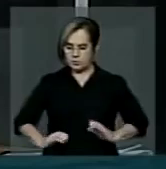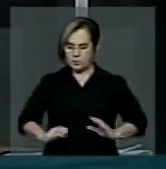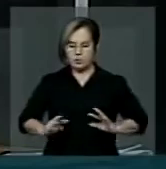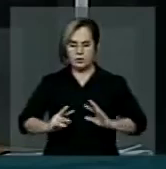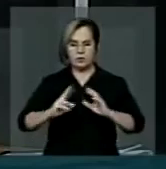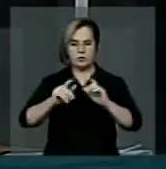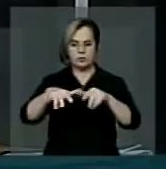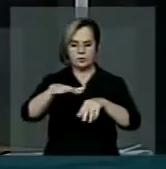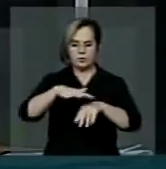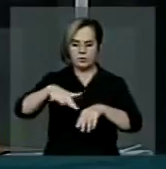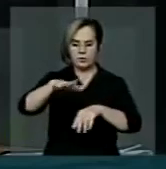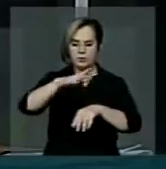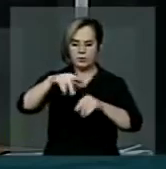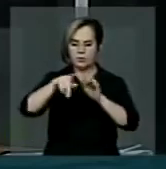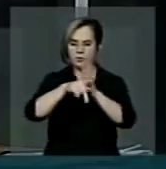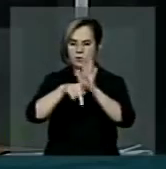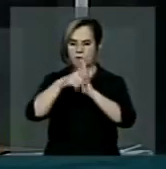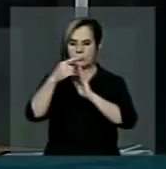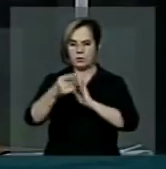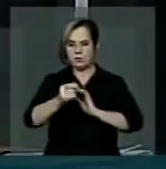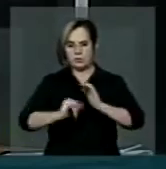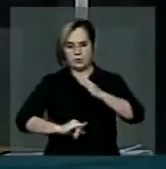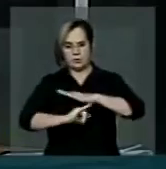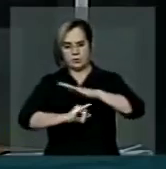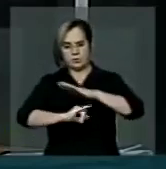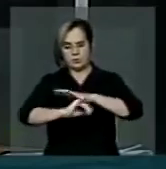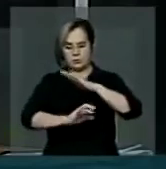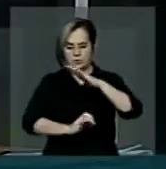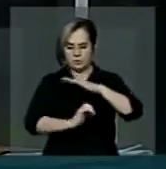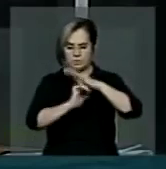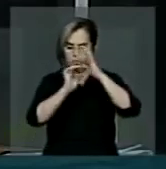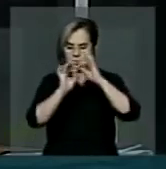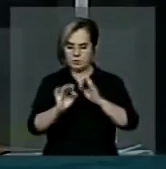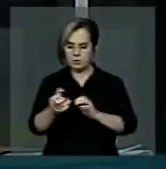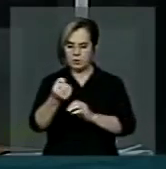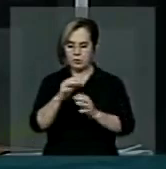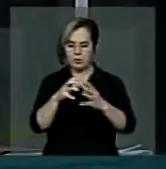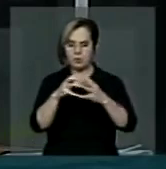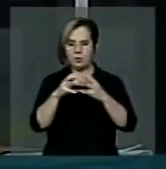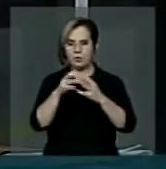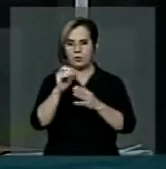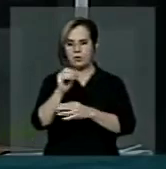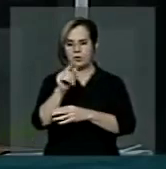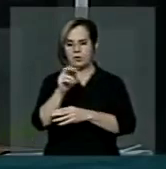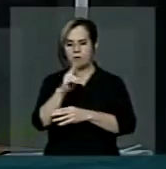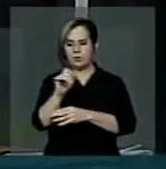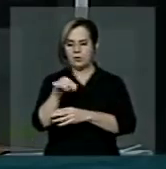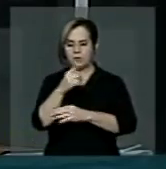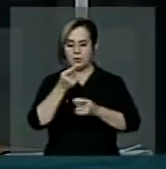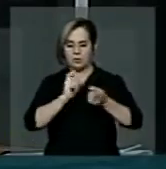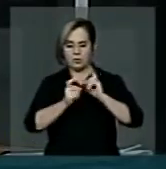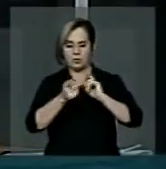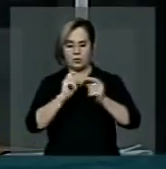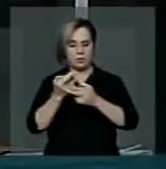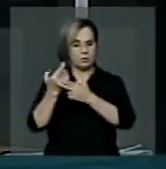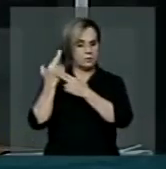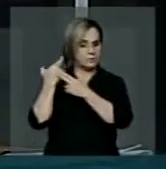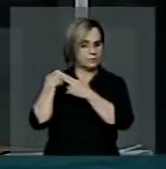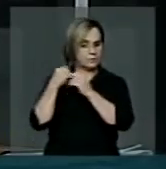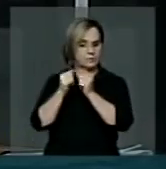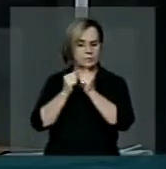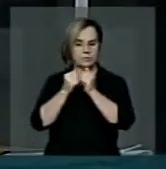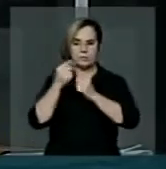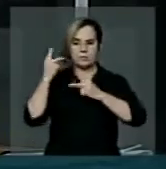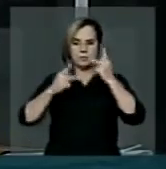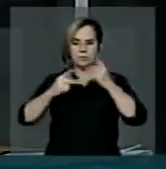níveis decisórios de instituições eletivas ou órgãos administrativos responsáveis por políticas